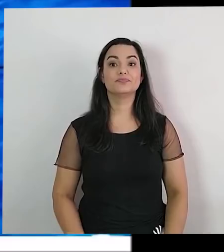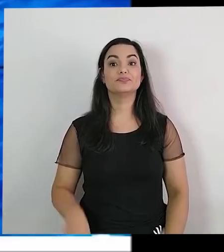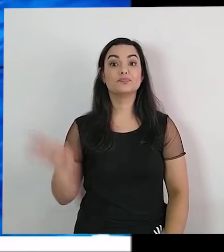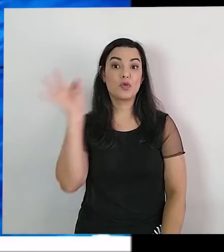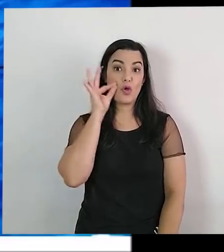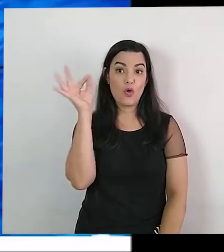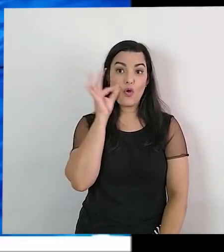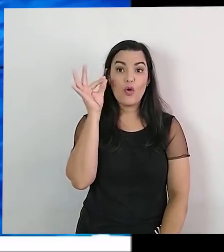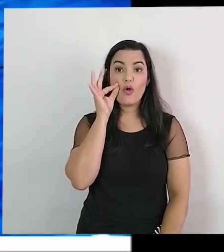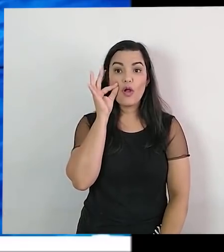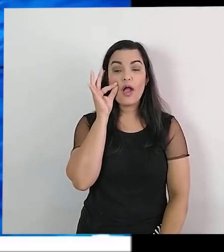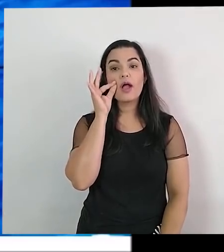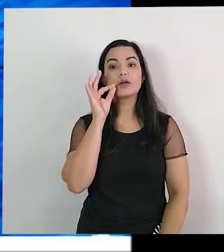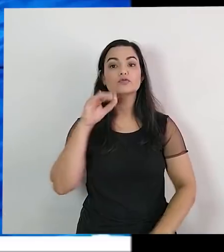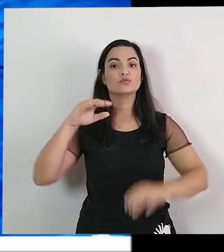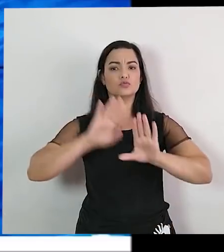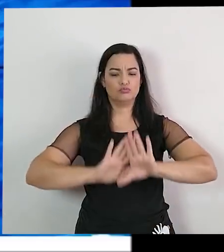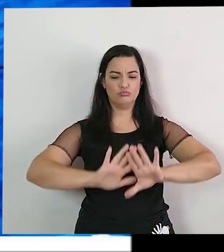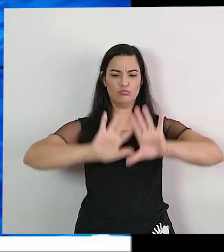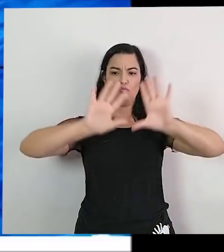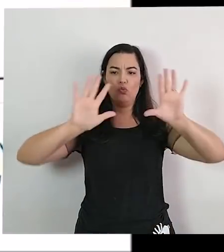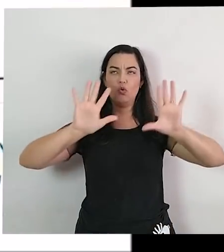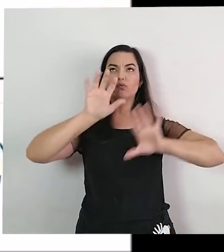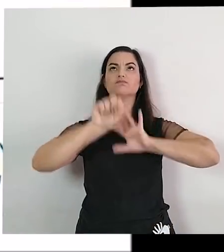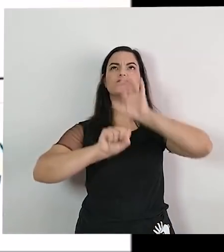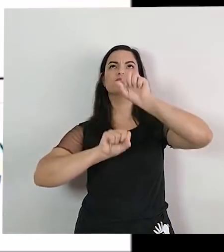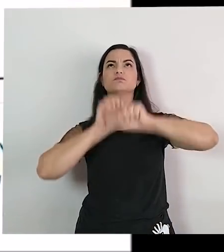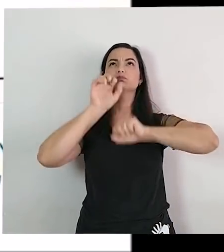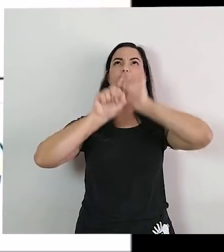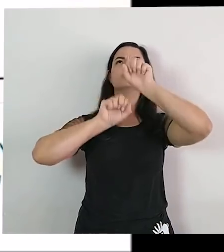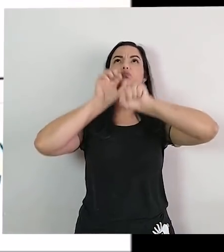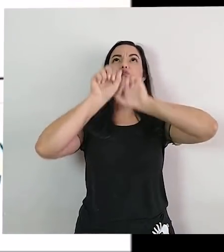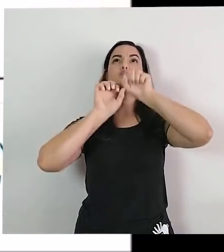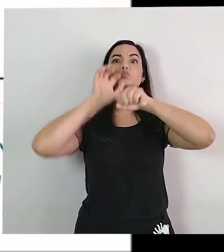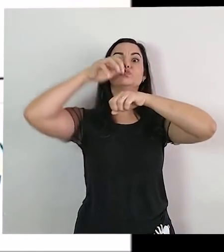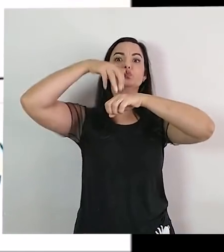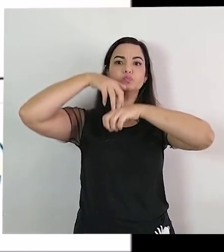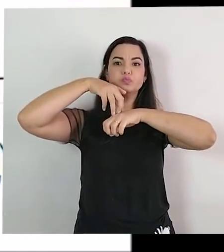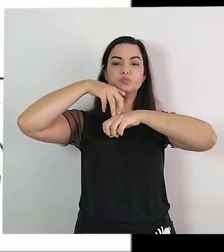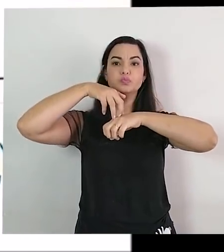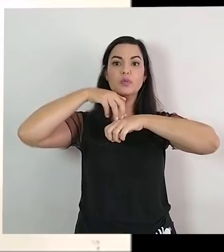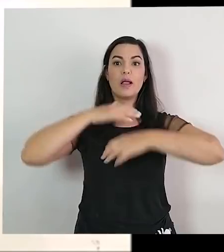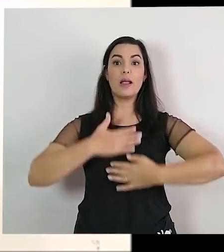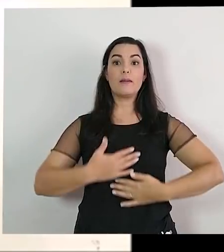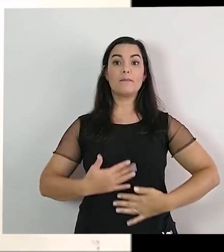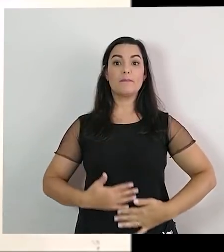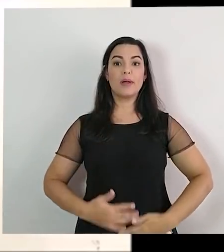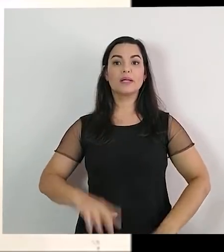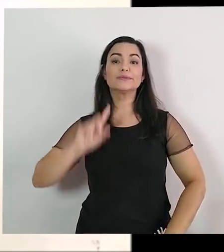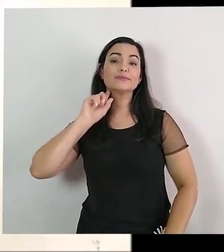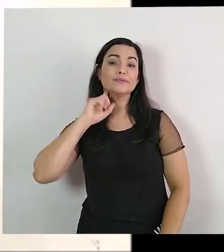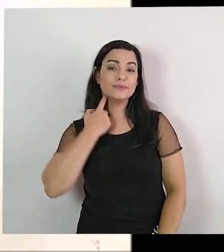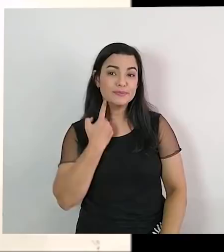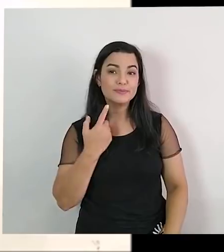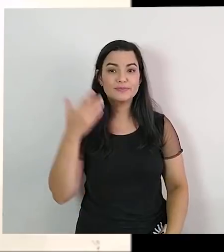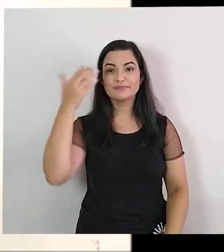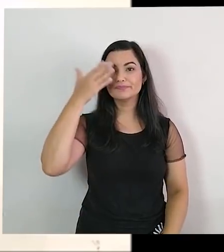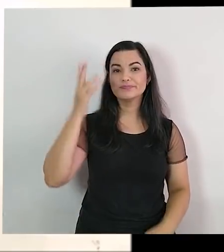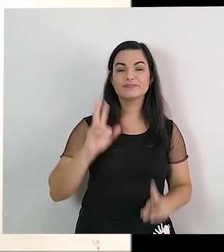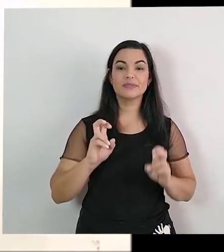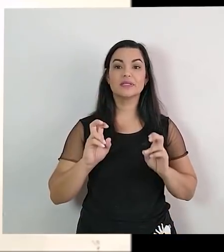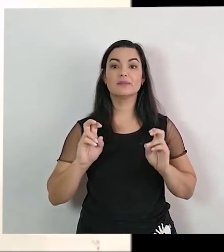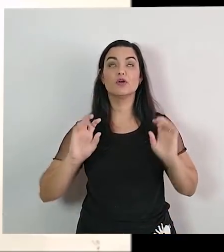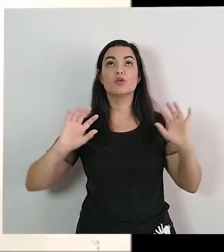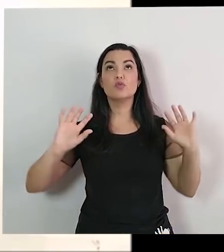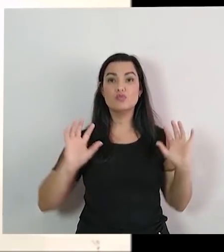O gato escalou o muro e a barriga sujou. Deu um salto no poste.